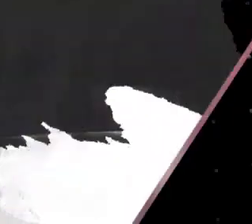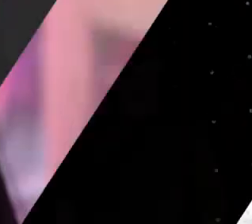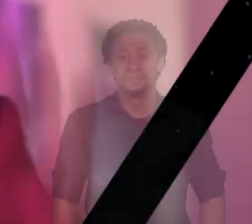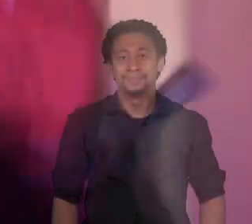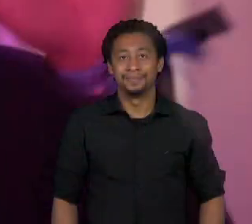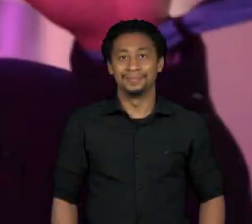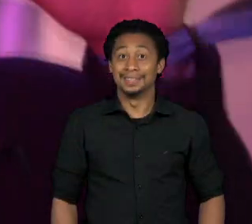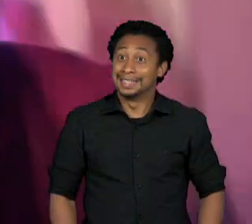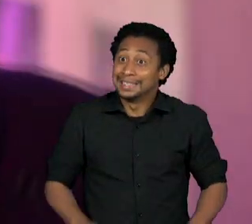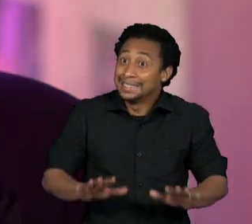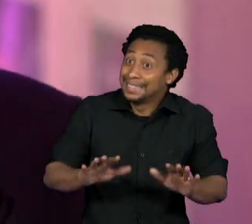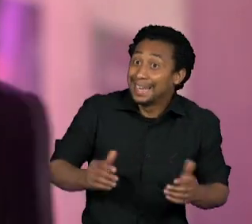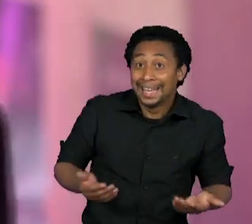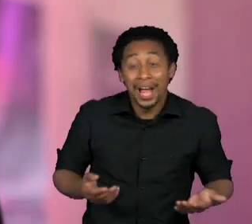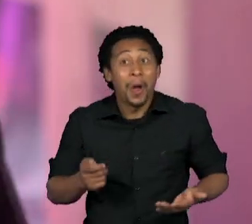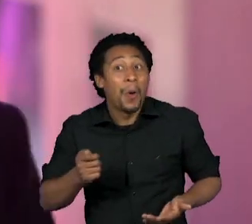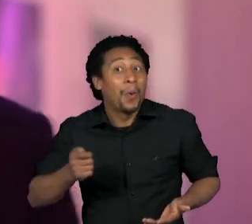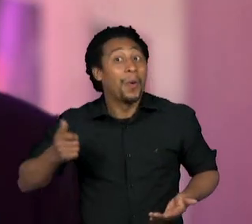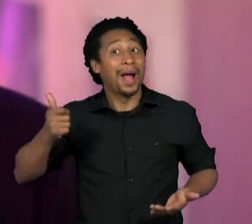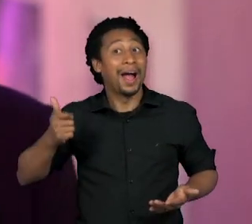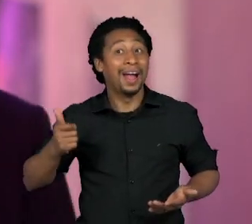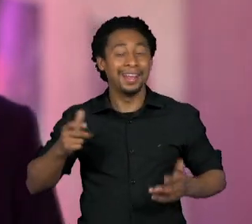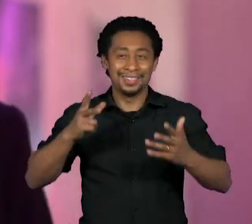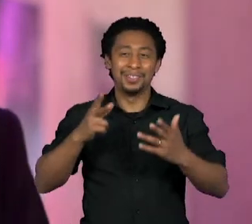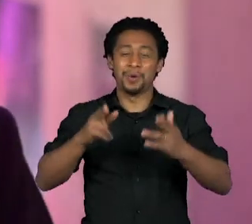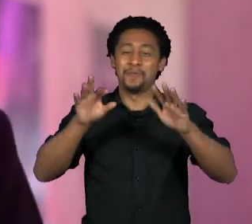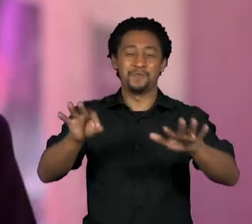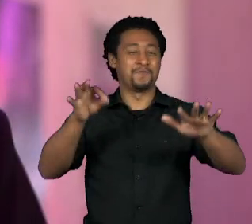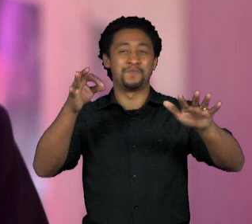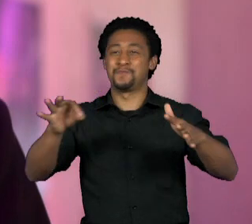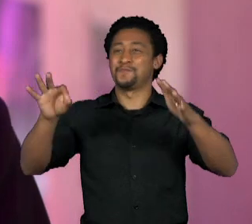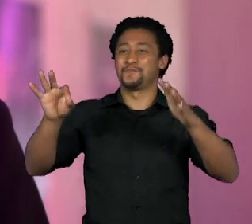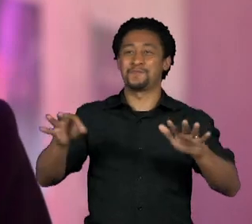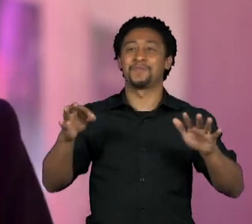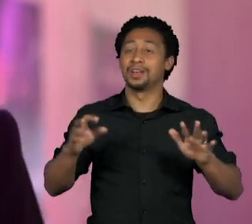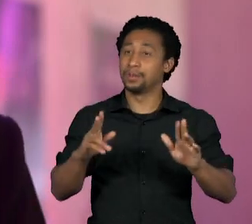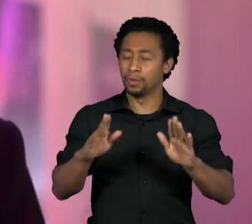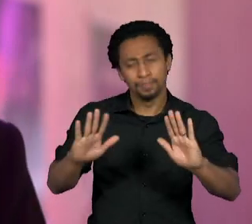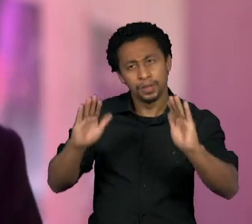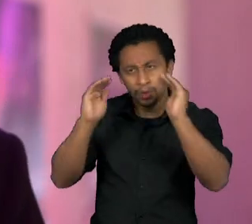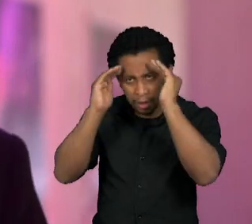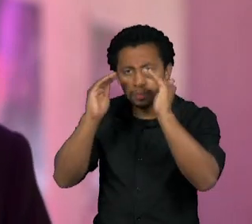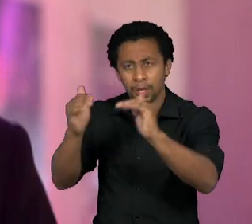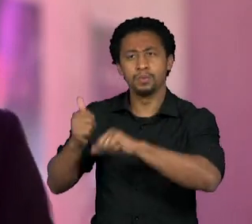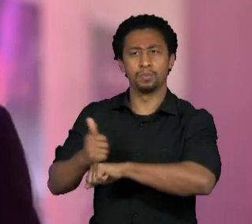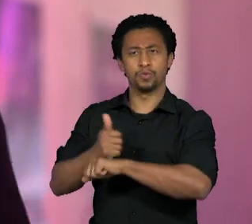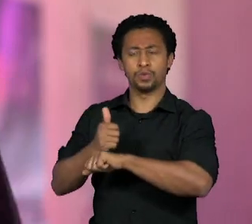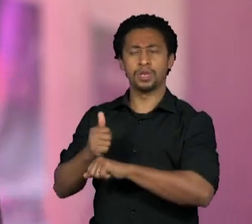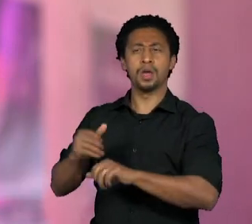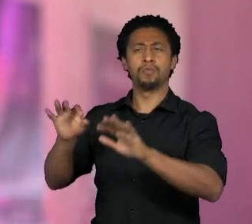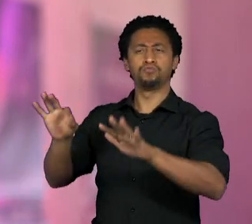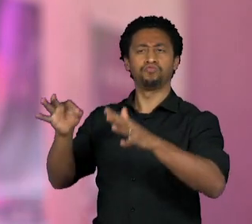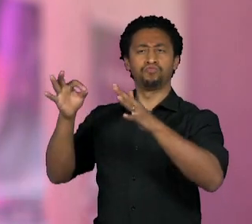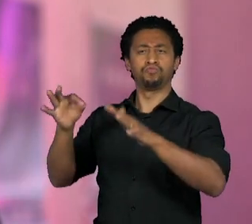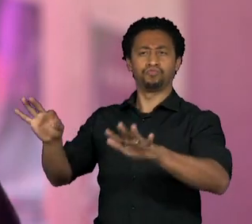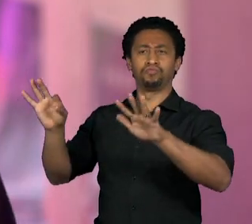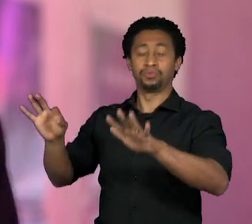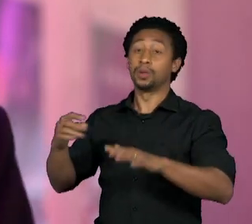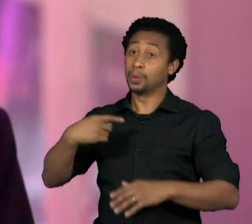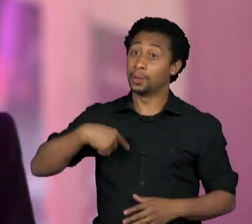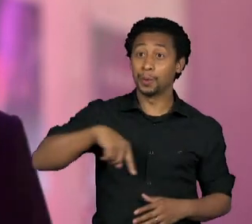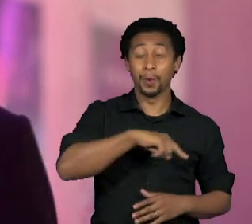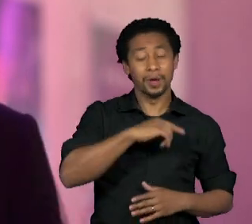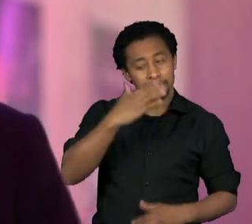É quase, quase igual ser um maestro oficial, que é isso, com todo respeito à profissão de maestro, o que a gente está fazendo aqui é uma